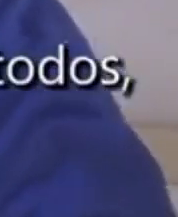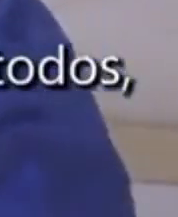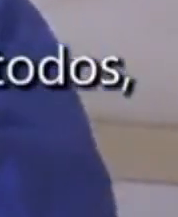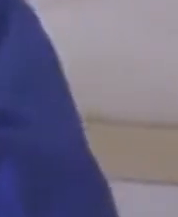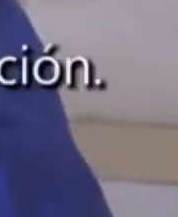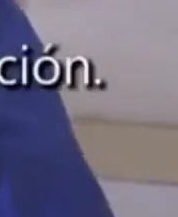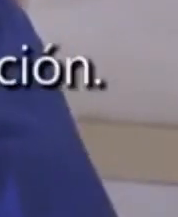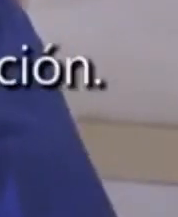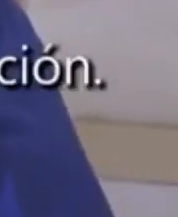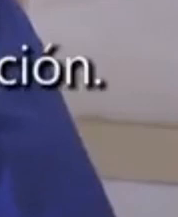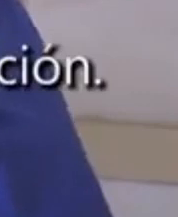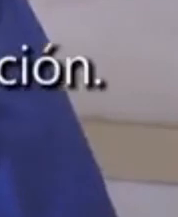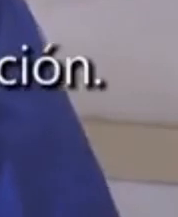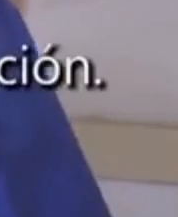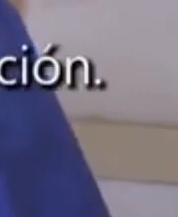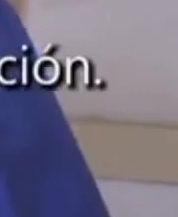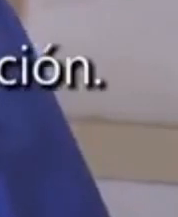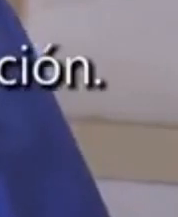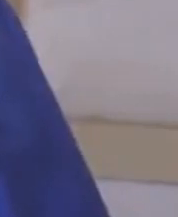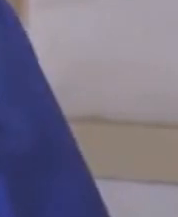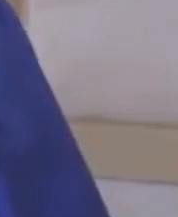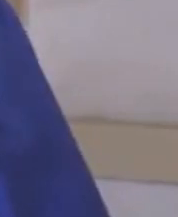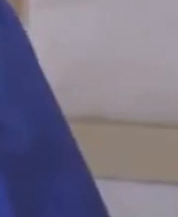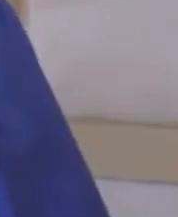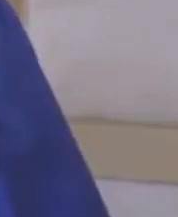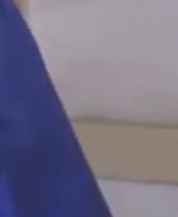los títulos fue la presencia de la aviación.